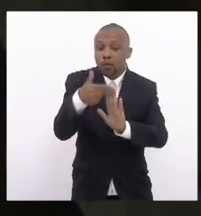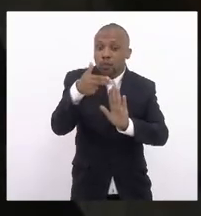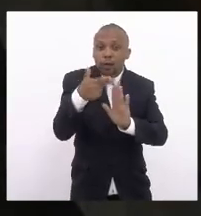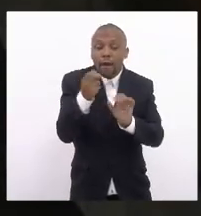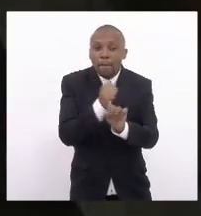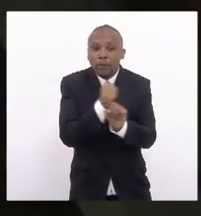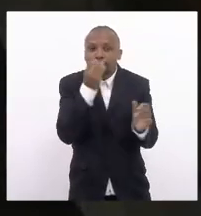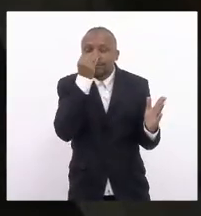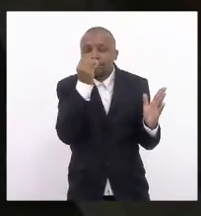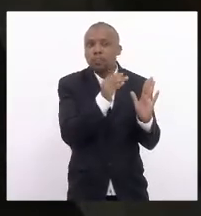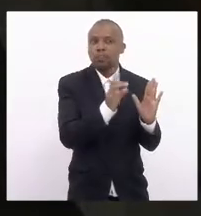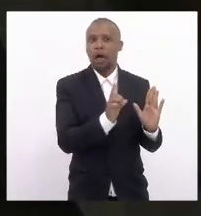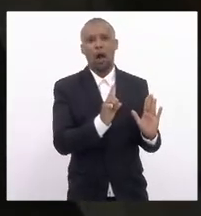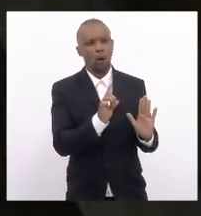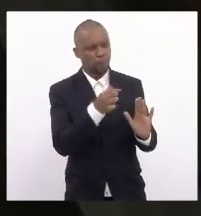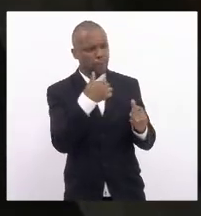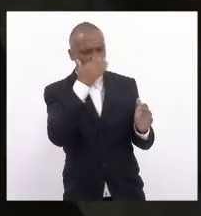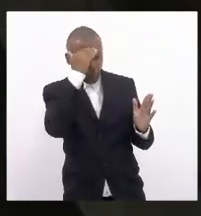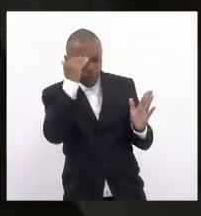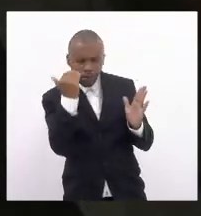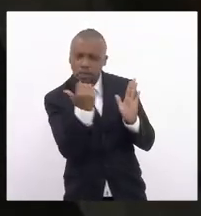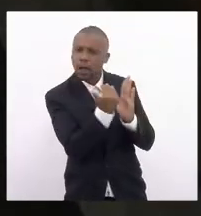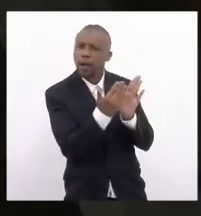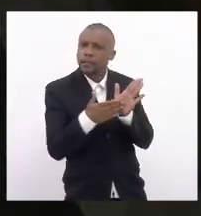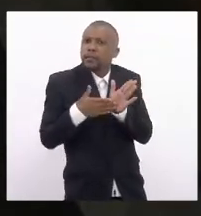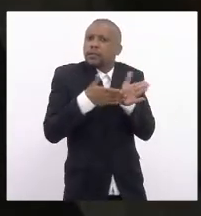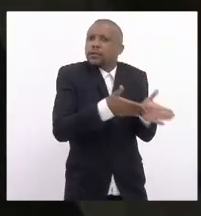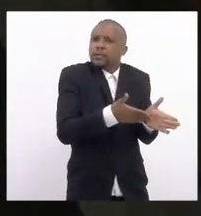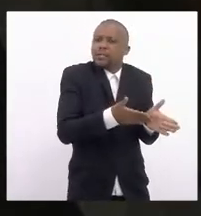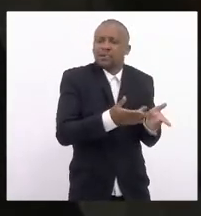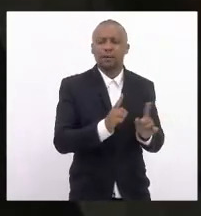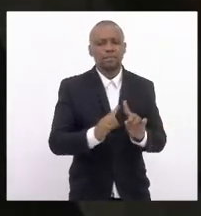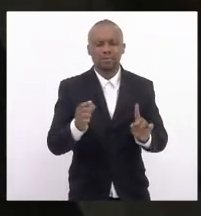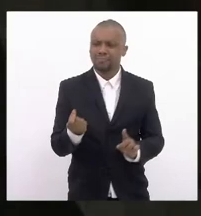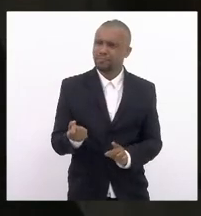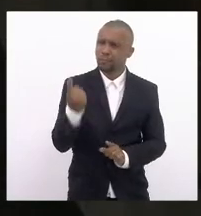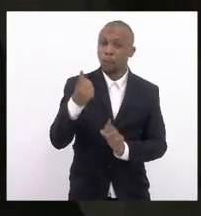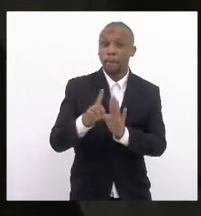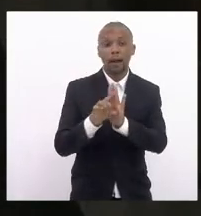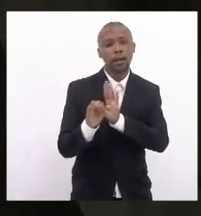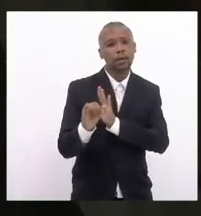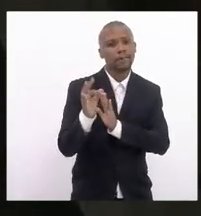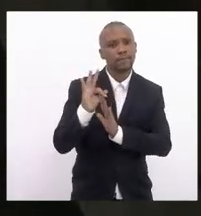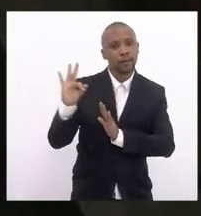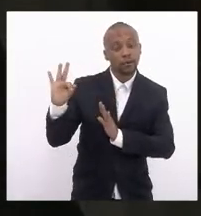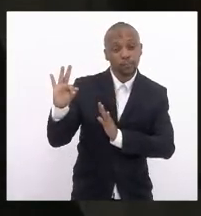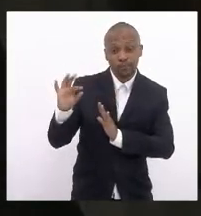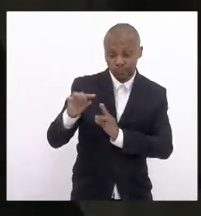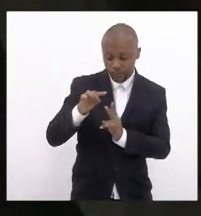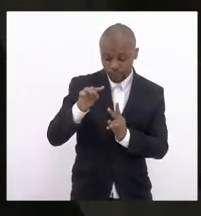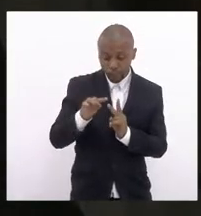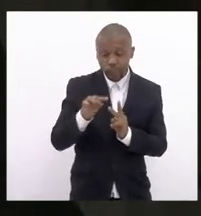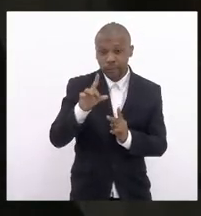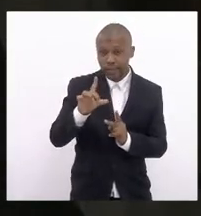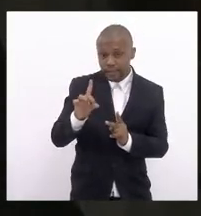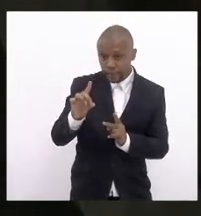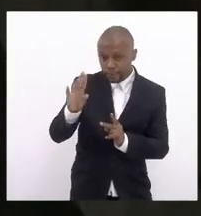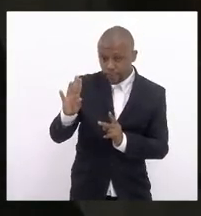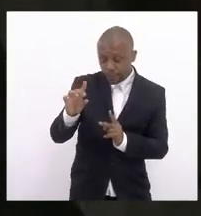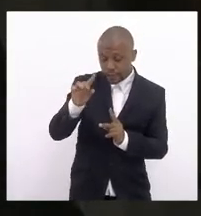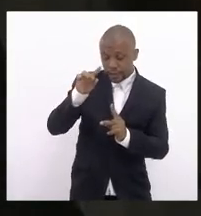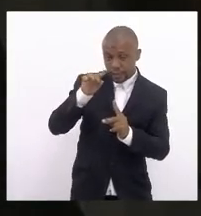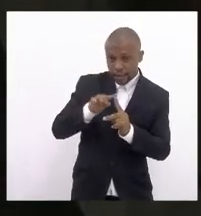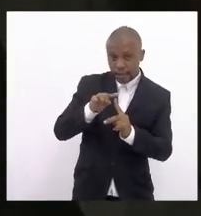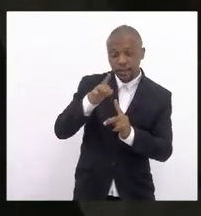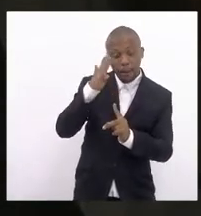que estranho, uma lei federal, que hoje, depois da LDB, é a principal lei da área de